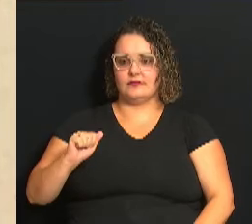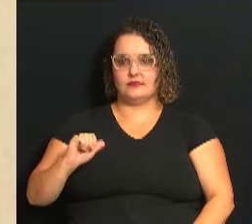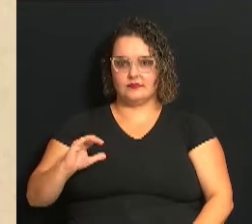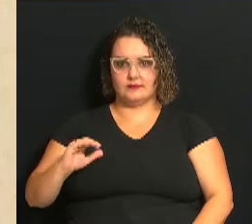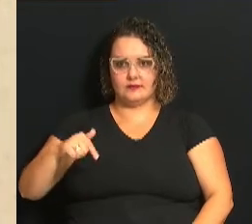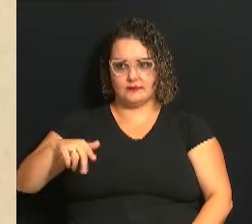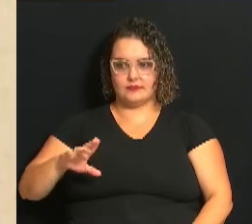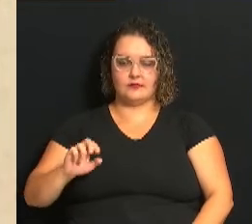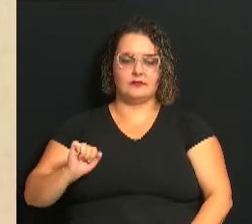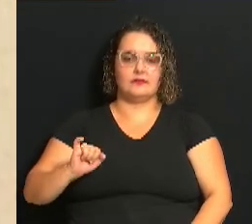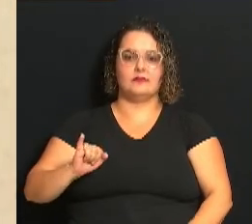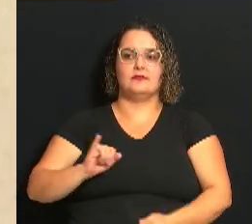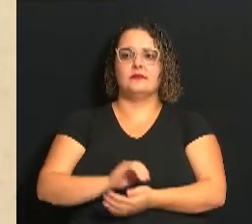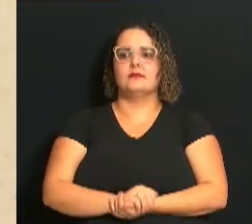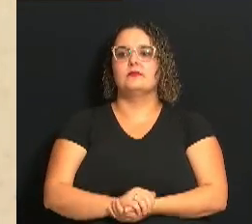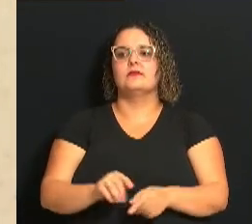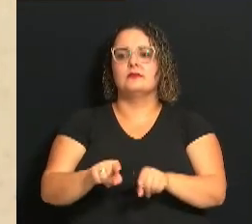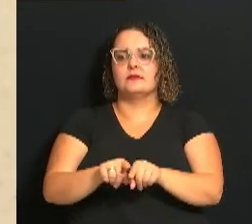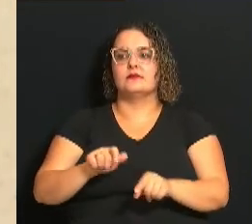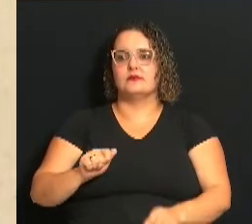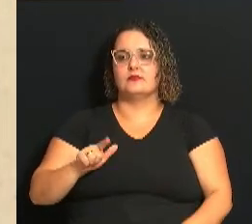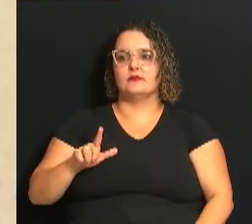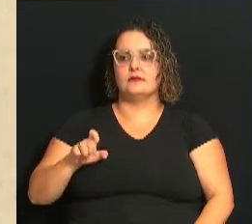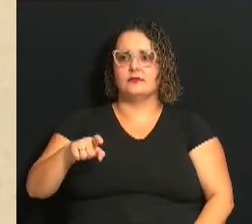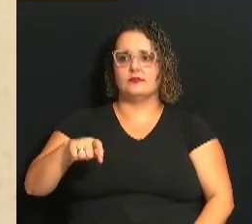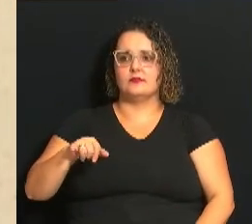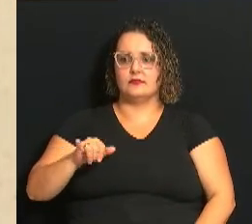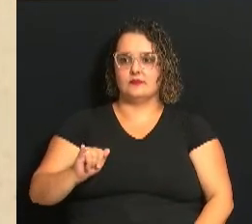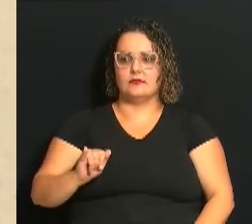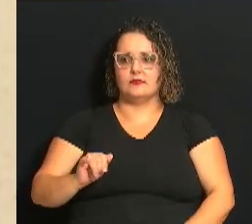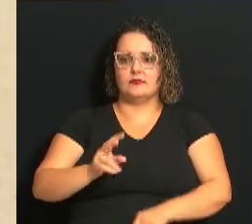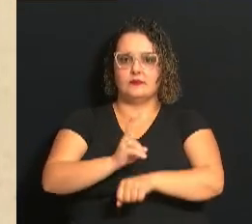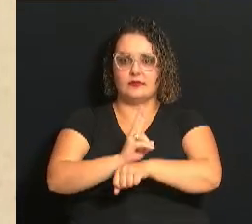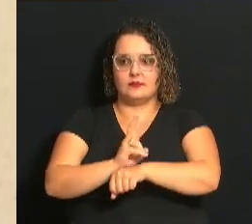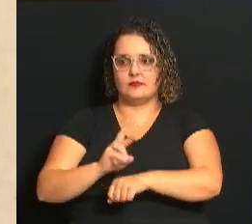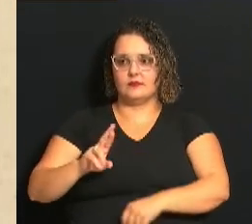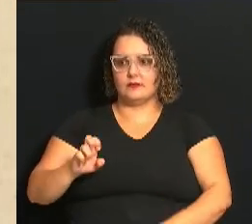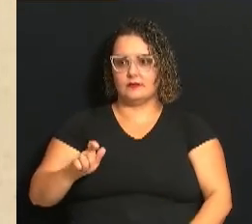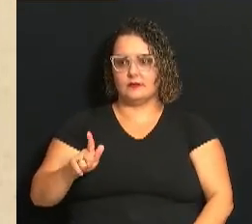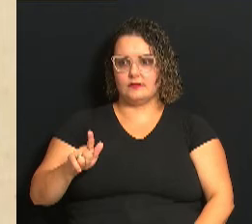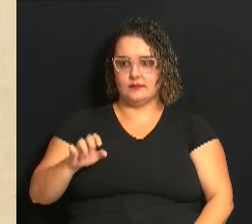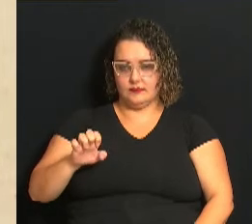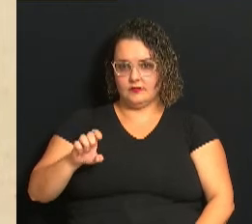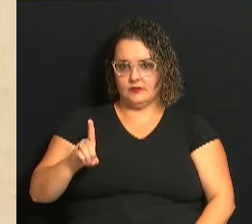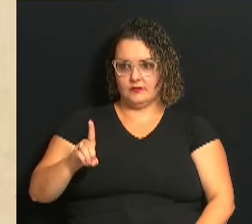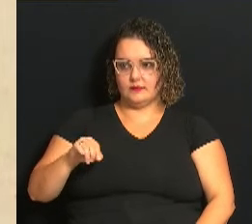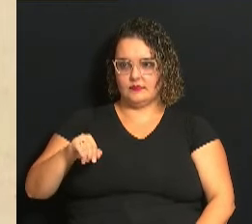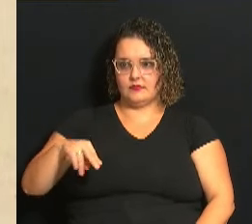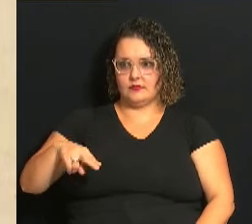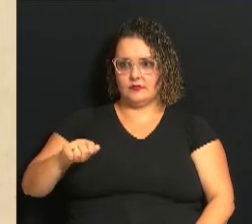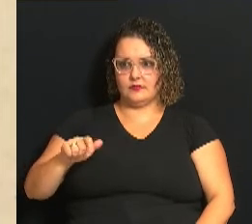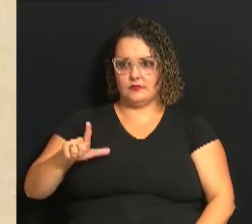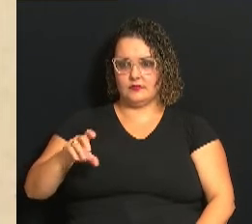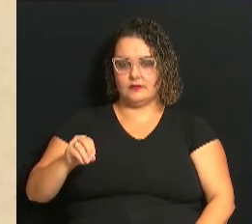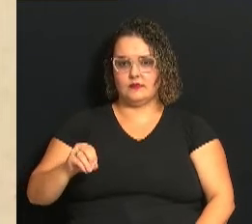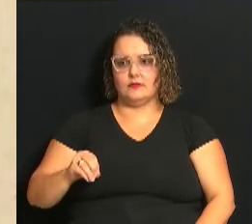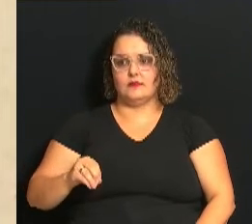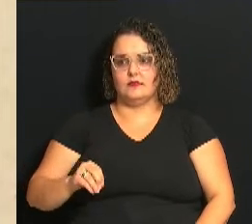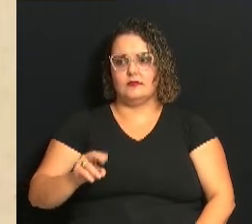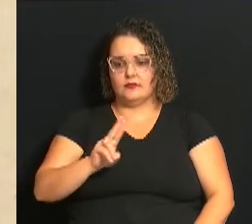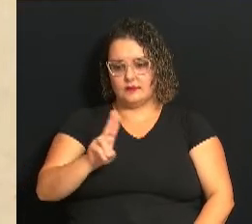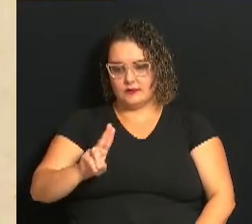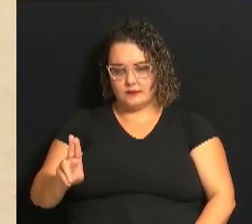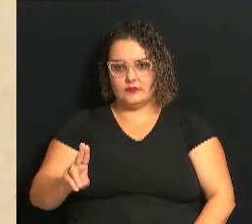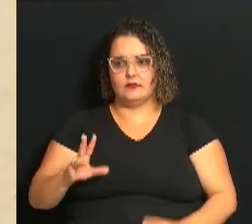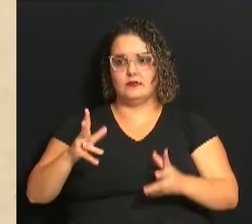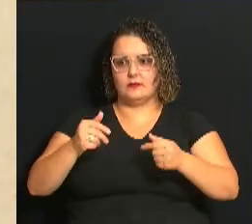bom? E o Alex aqui, que é o vigilante, e o Edinaldo. E o Edinaldo, que muito obrigado. Em nome dos senhores, agradeço a